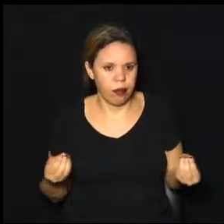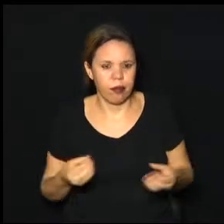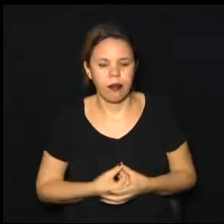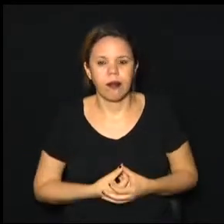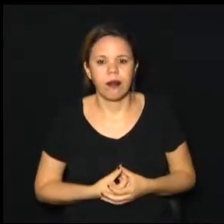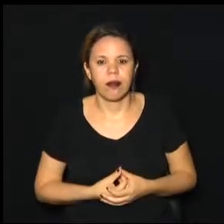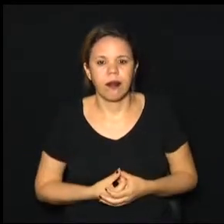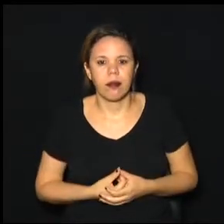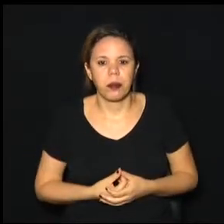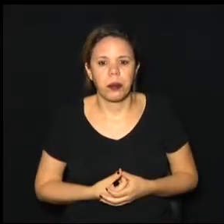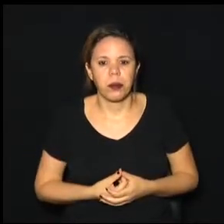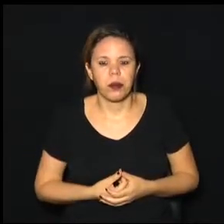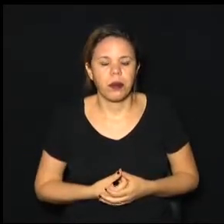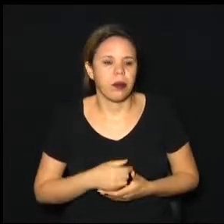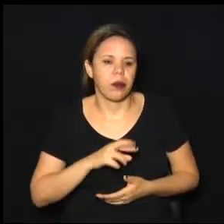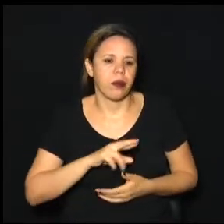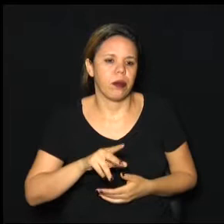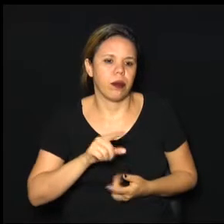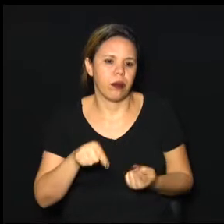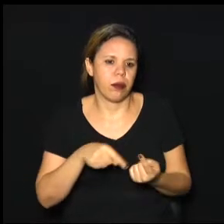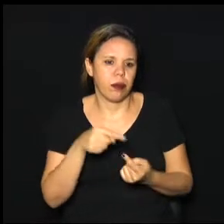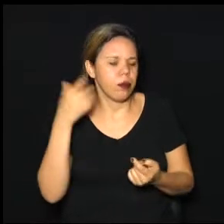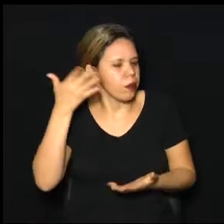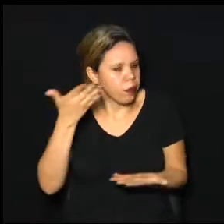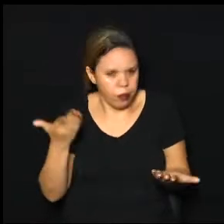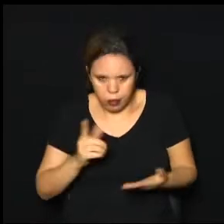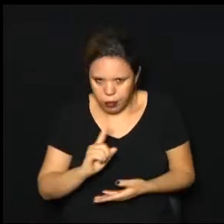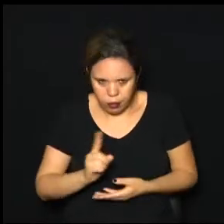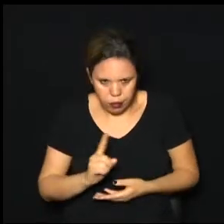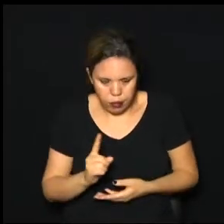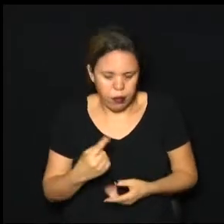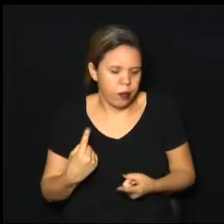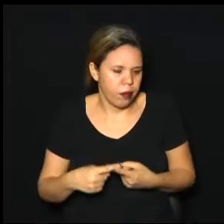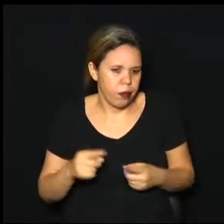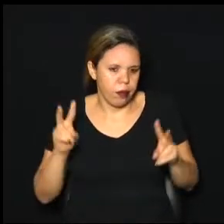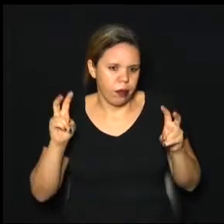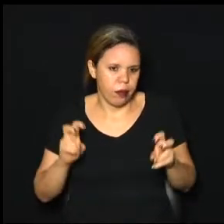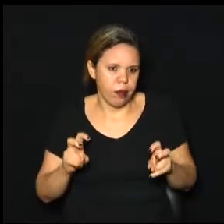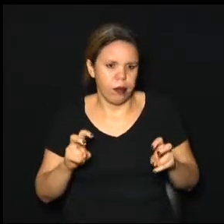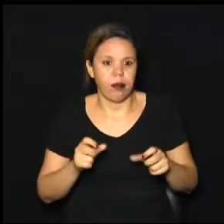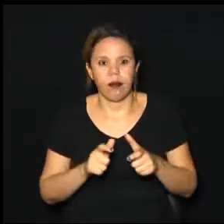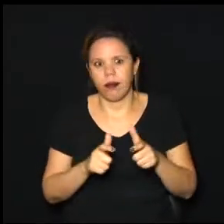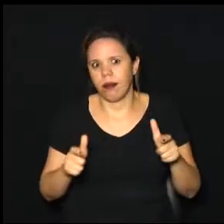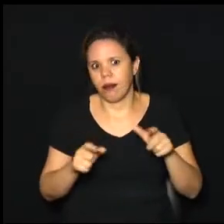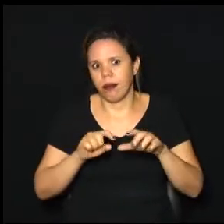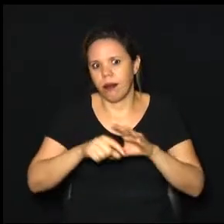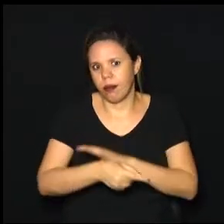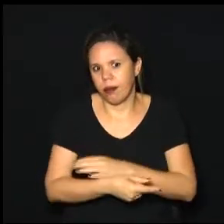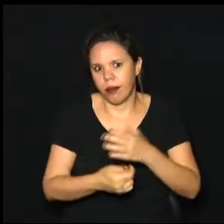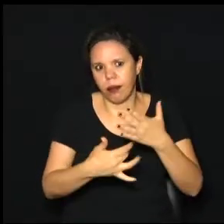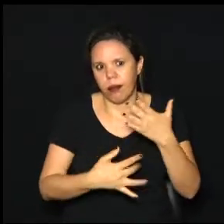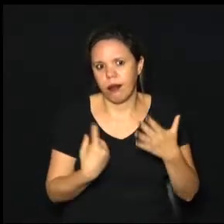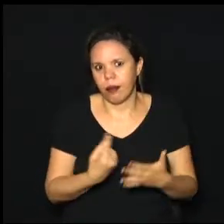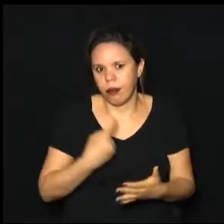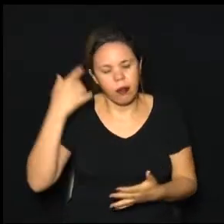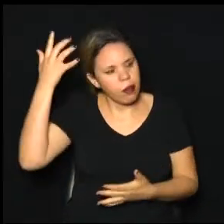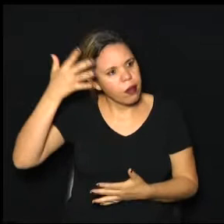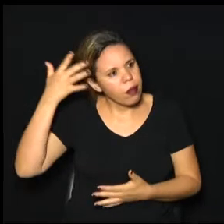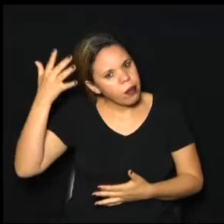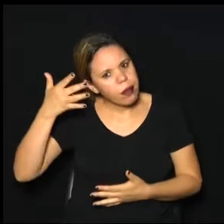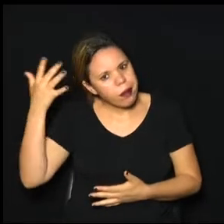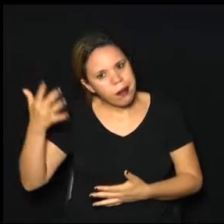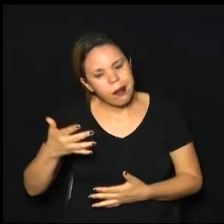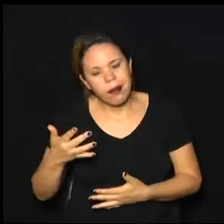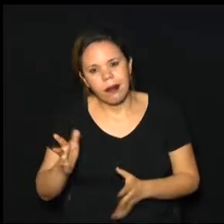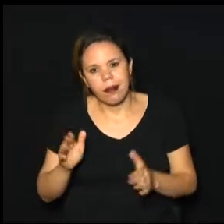Não será objeto da palestra de hoje, até porque esse tema é bastante amplo, ele sozinho daria uma palestra